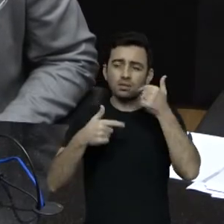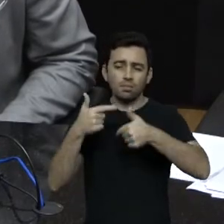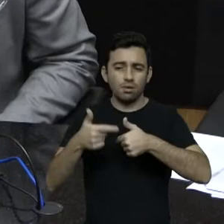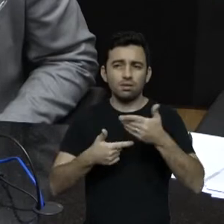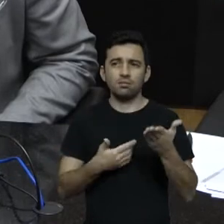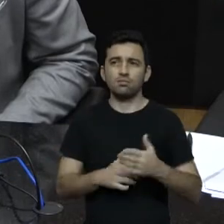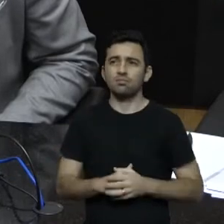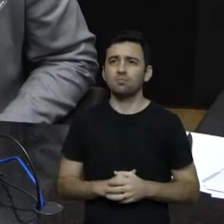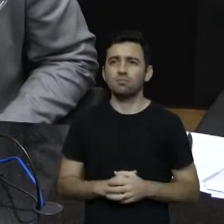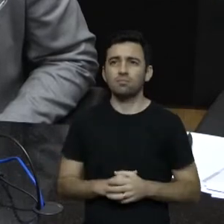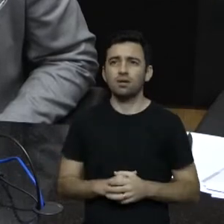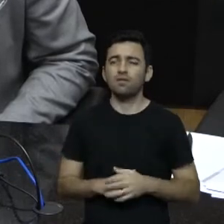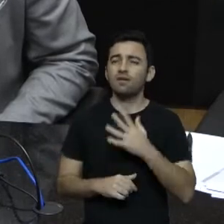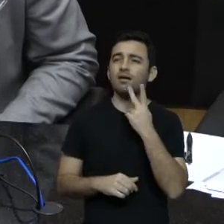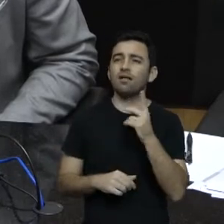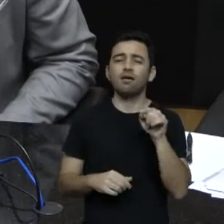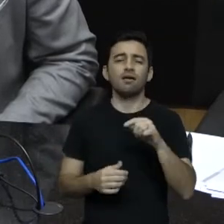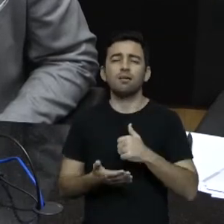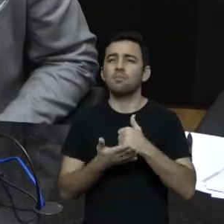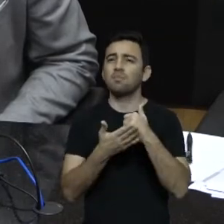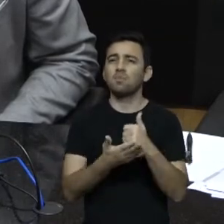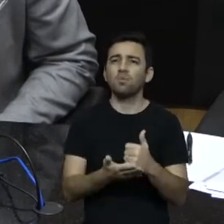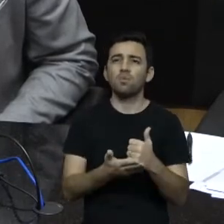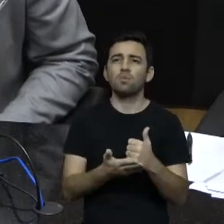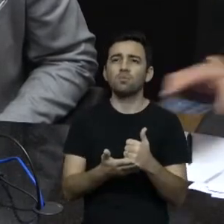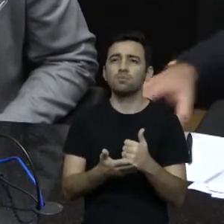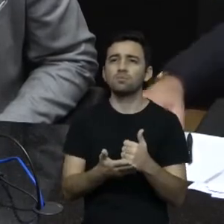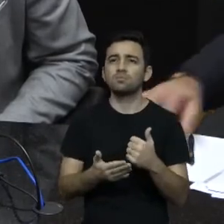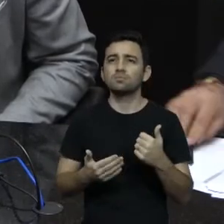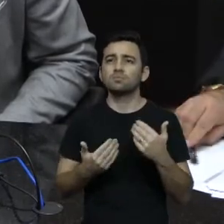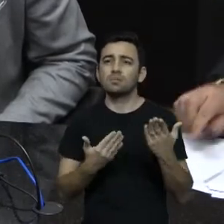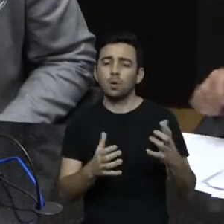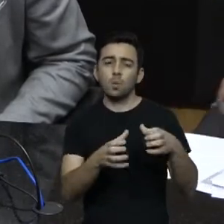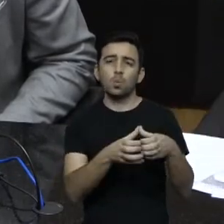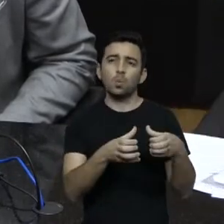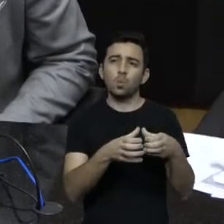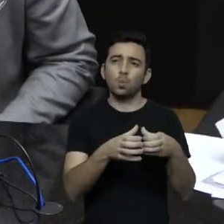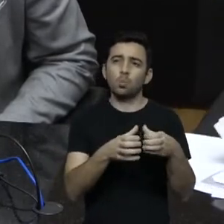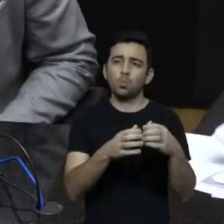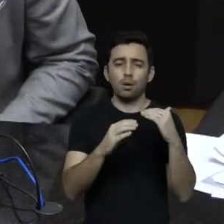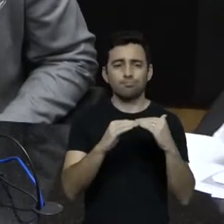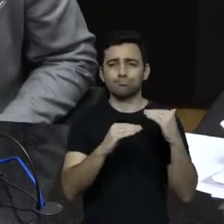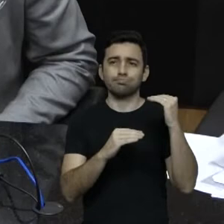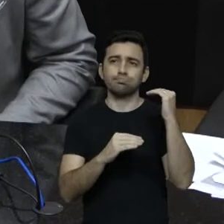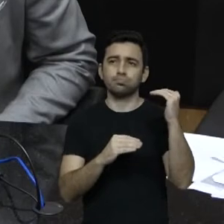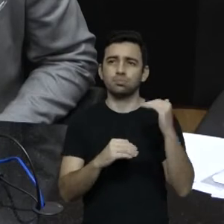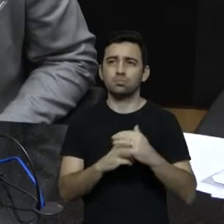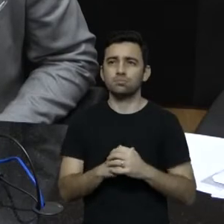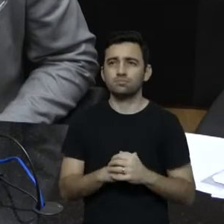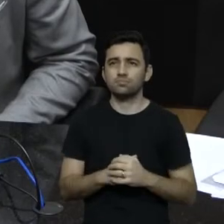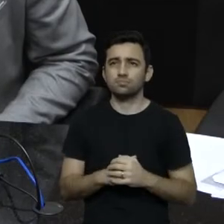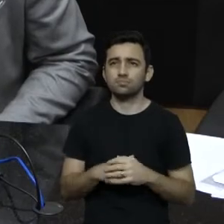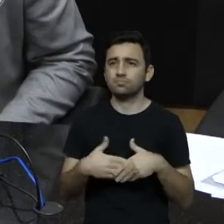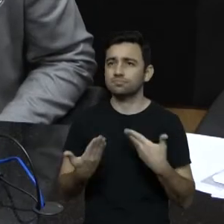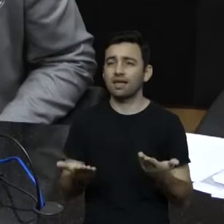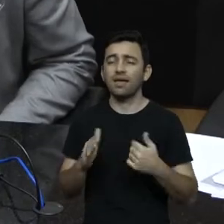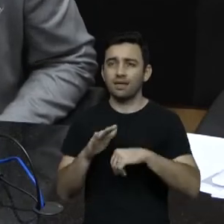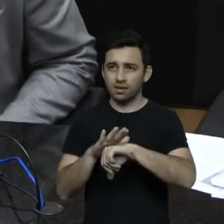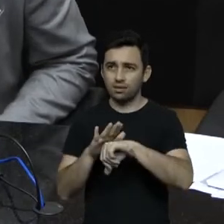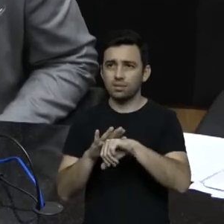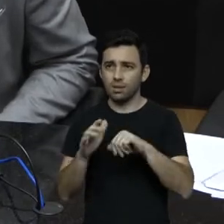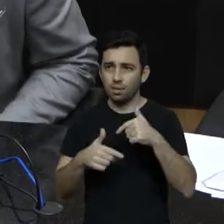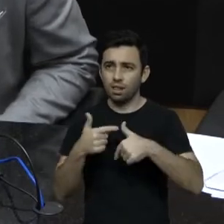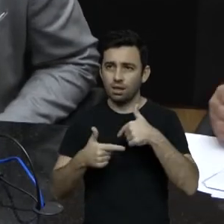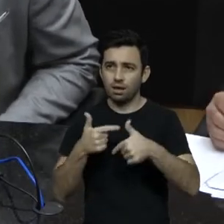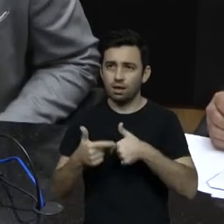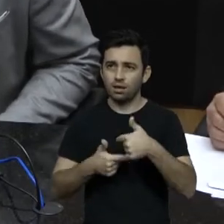aí você fala isso vai se beneficiar uma classe mais elevada da sociedade como se fosse crime trabalhar